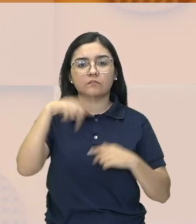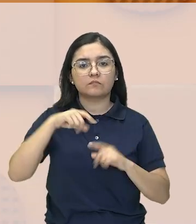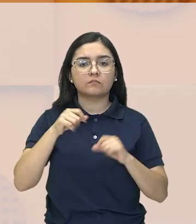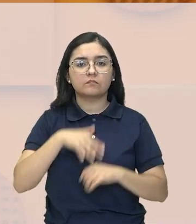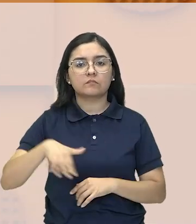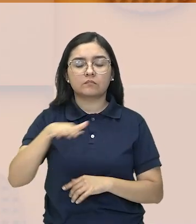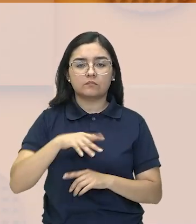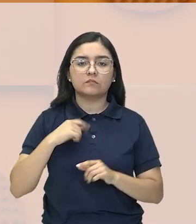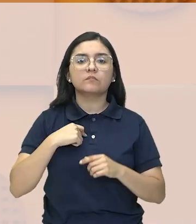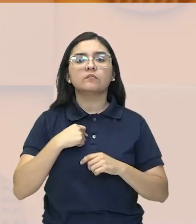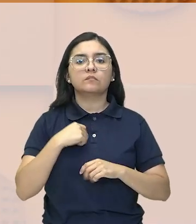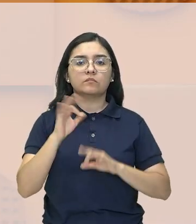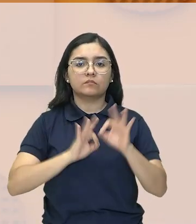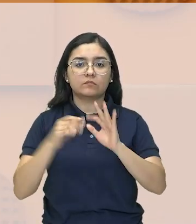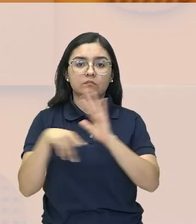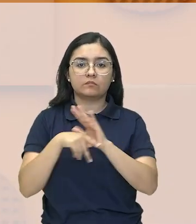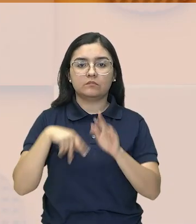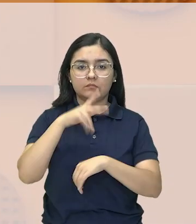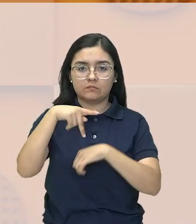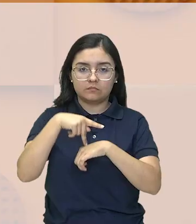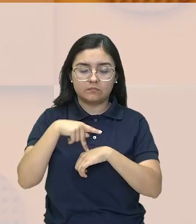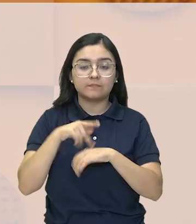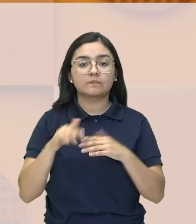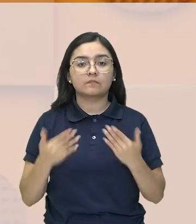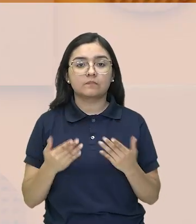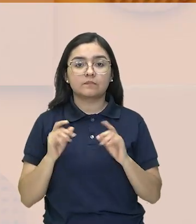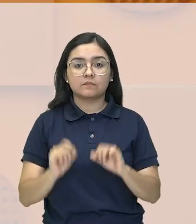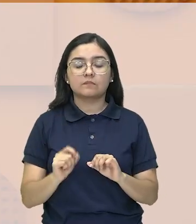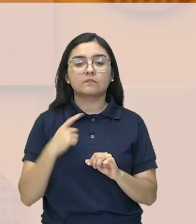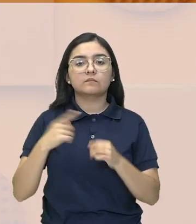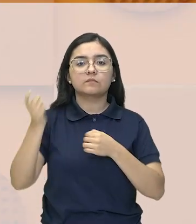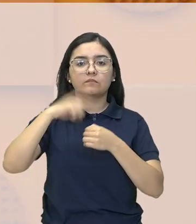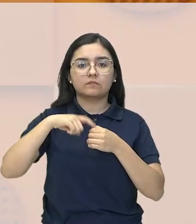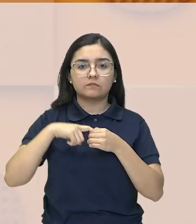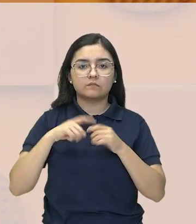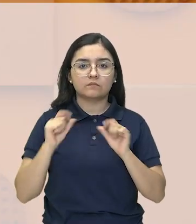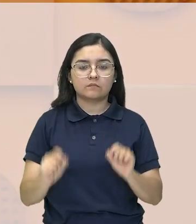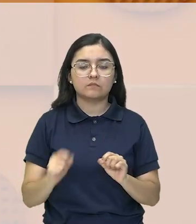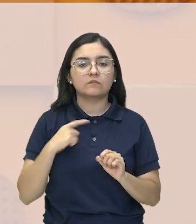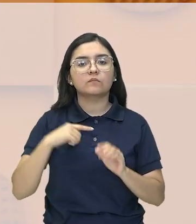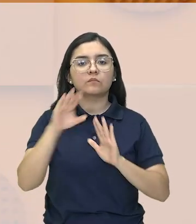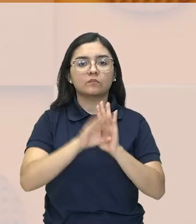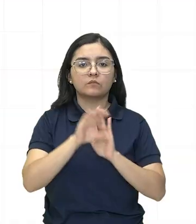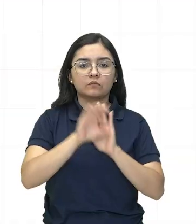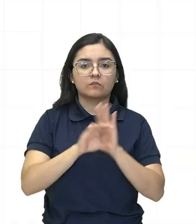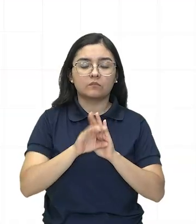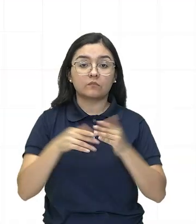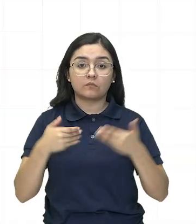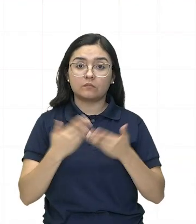tá? Então vamos voltar a estudar os conceitos, falando agora sobre o Estado.